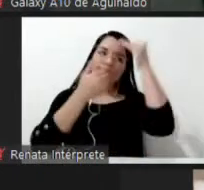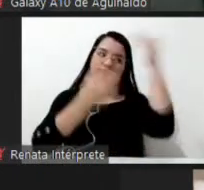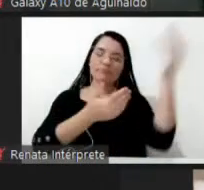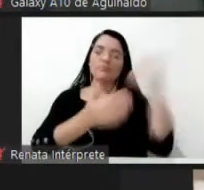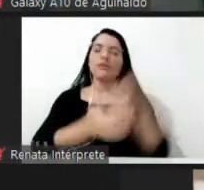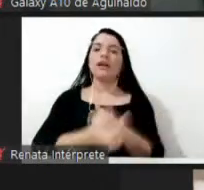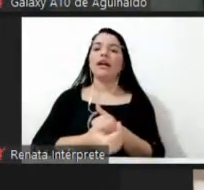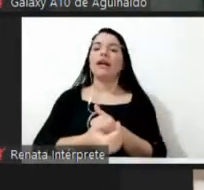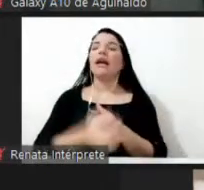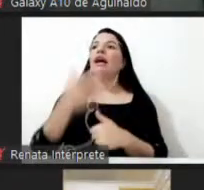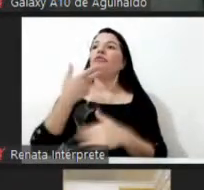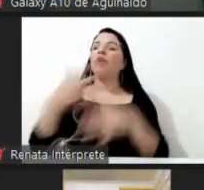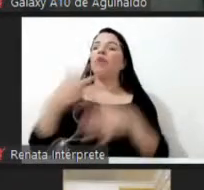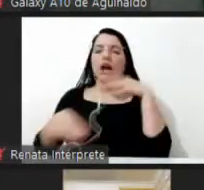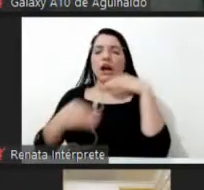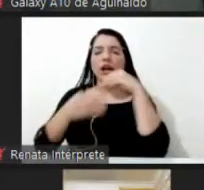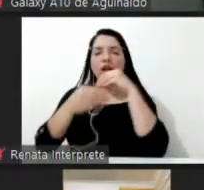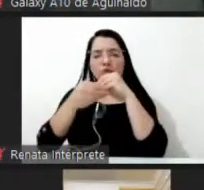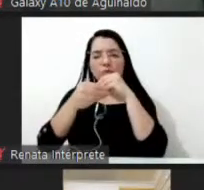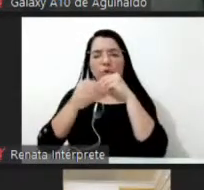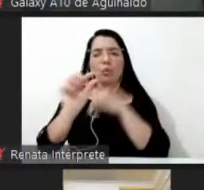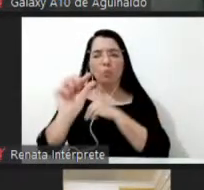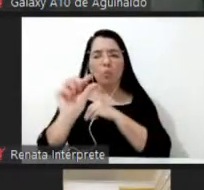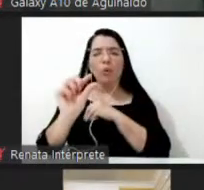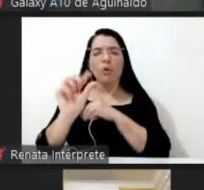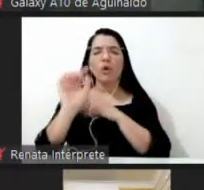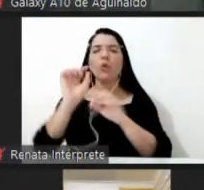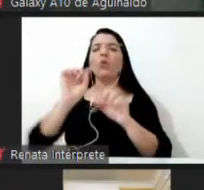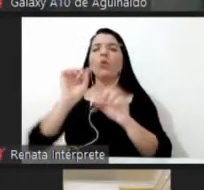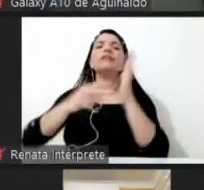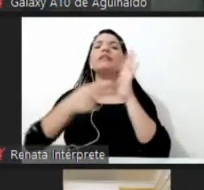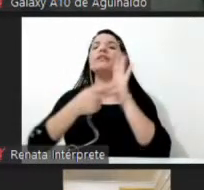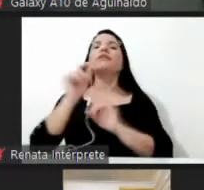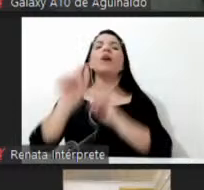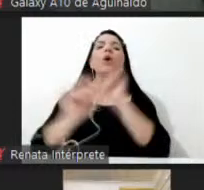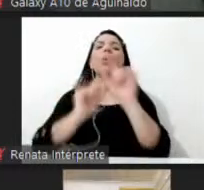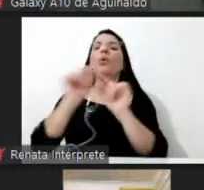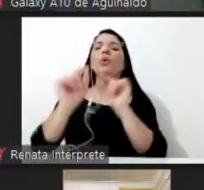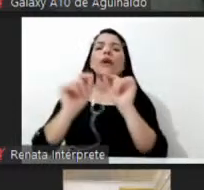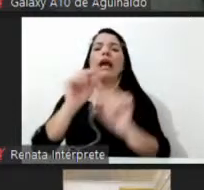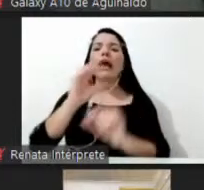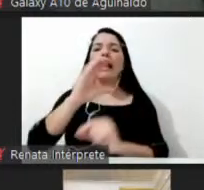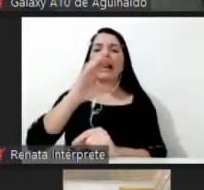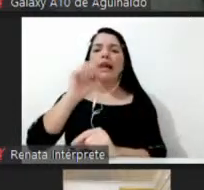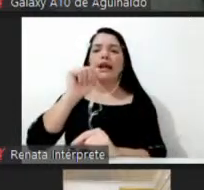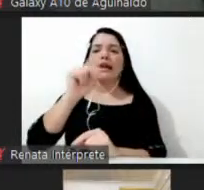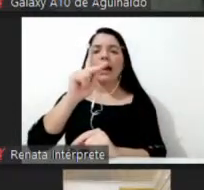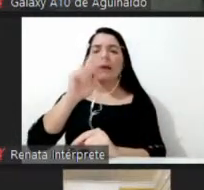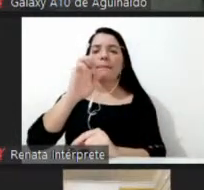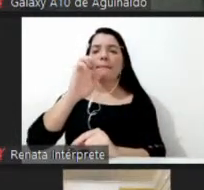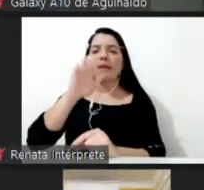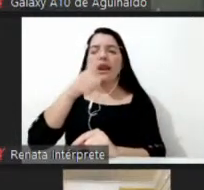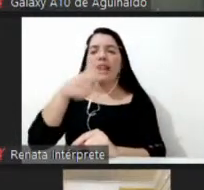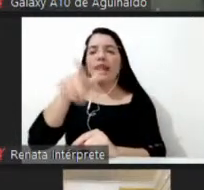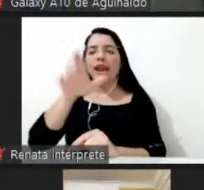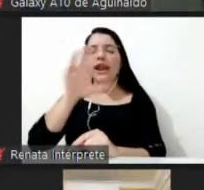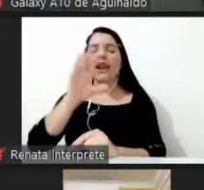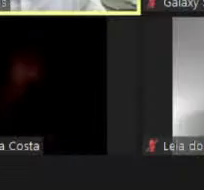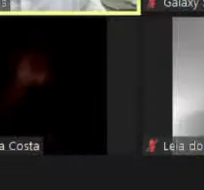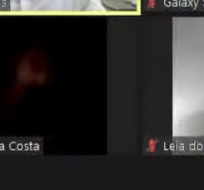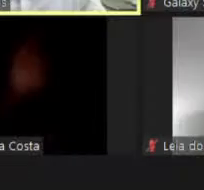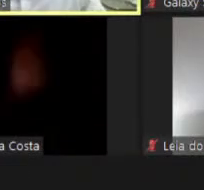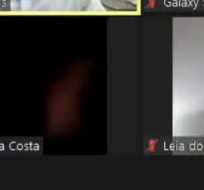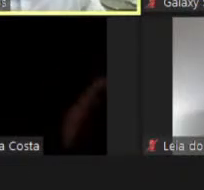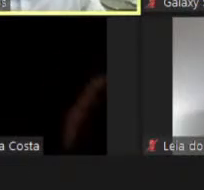aqui sobre os capelães. Então, aqui eu saúdo todos vocês. É muito gratificante